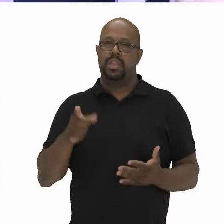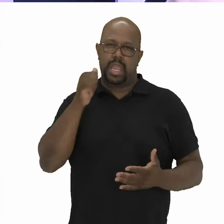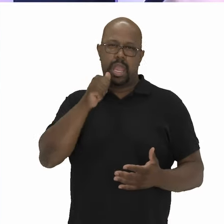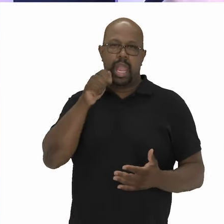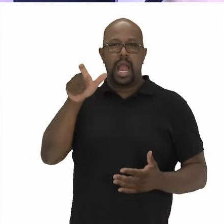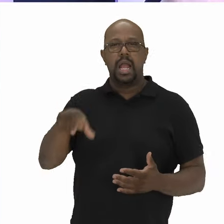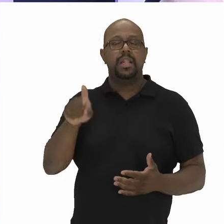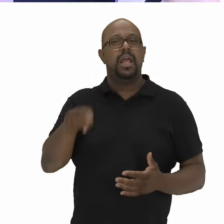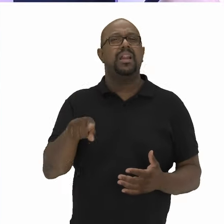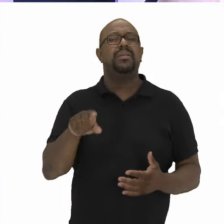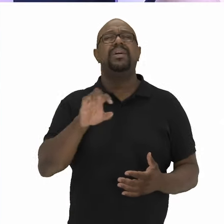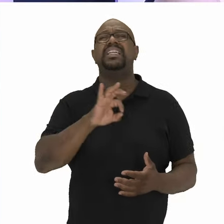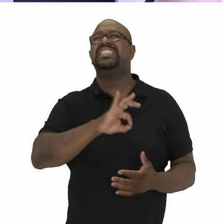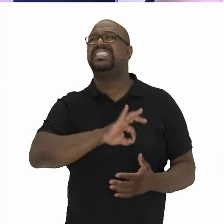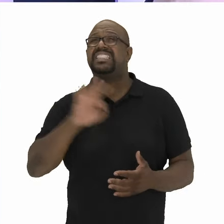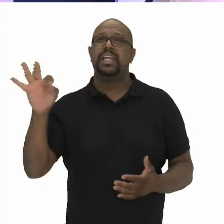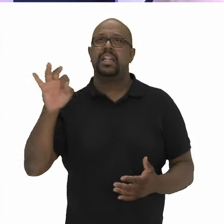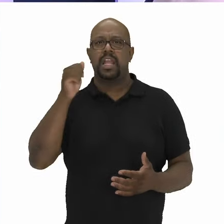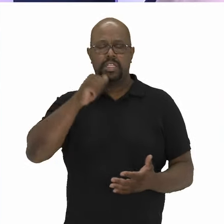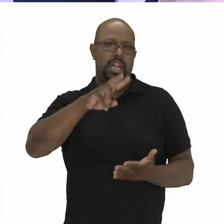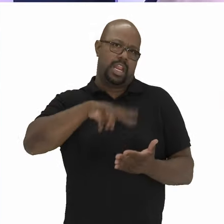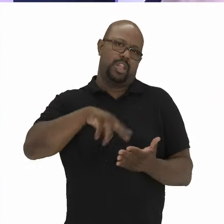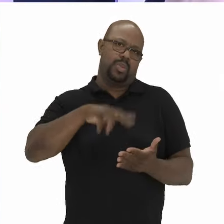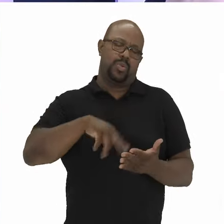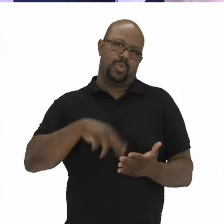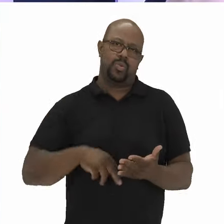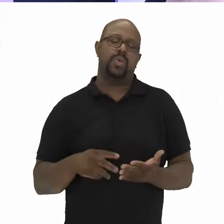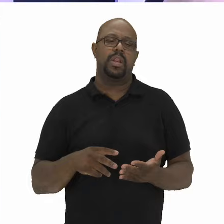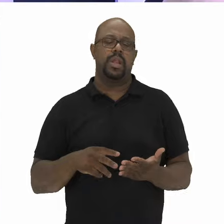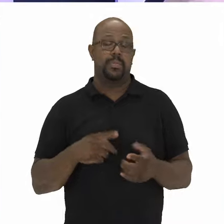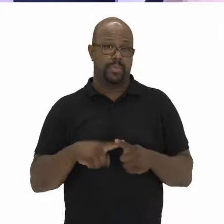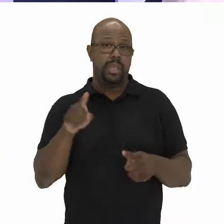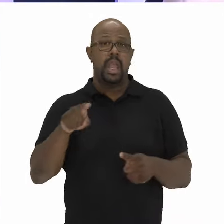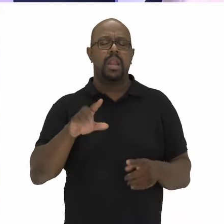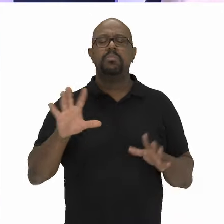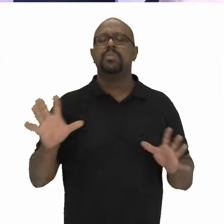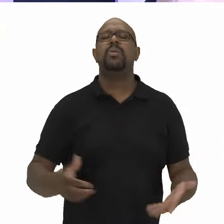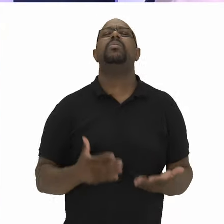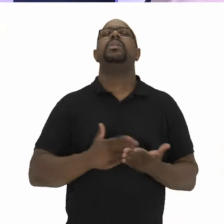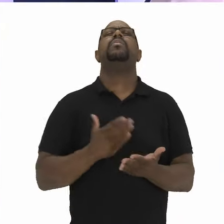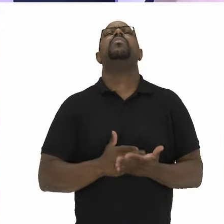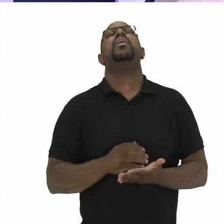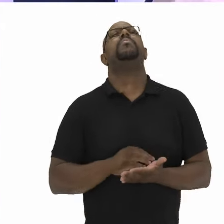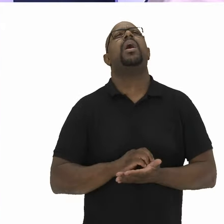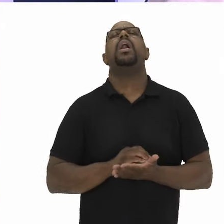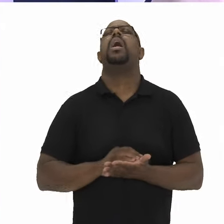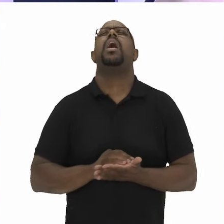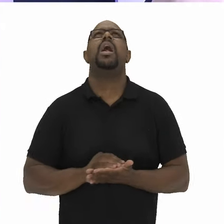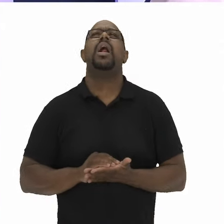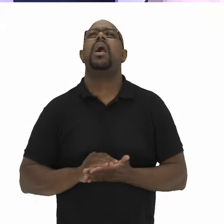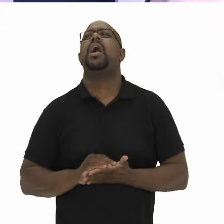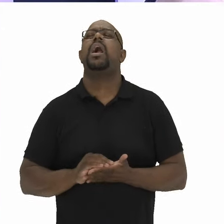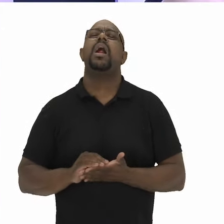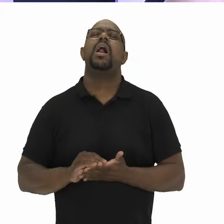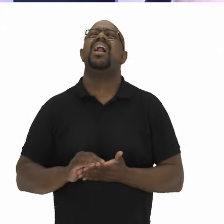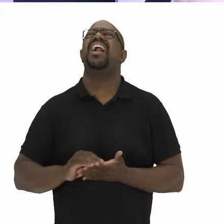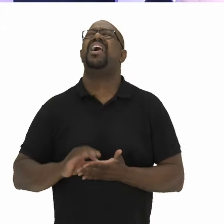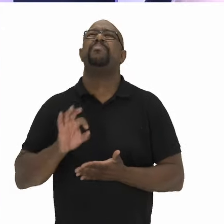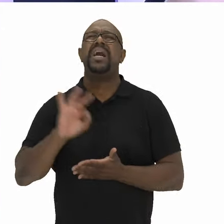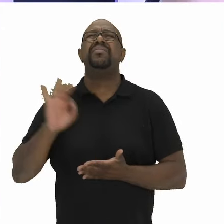livro e ela é uma excelente ledora vamos dizer assim porque ela pegou aquele livro e foi lendo assim